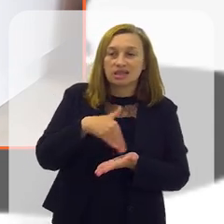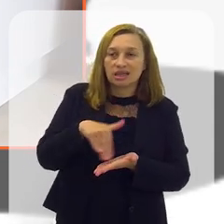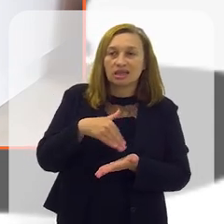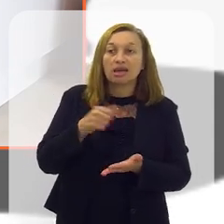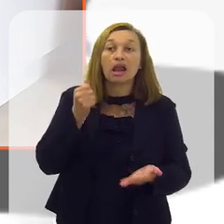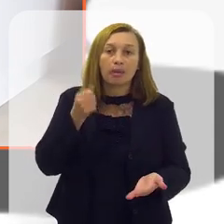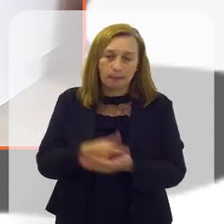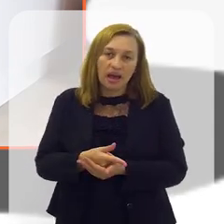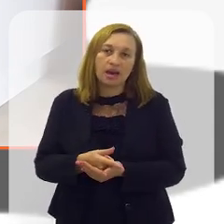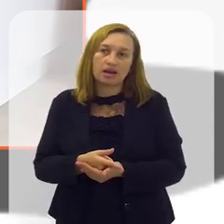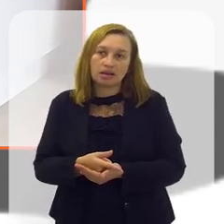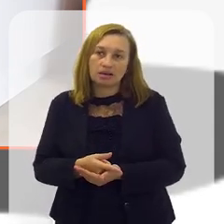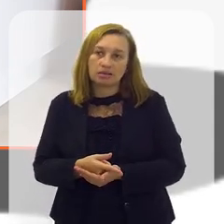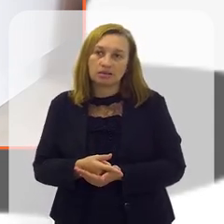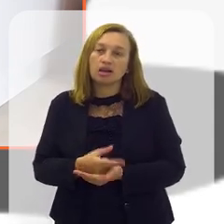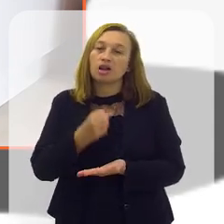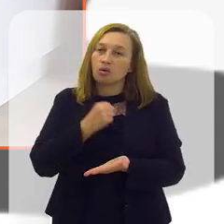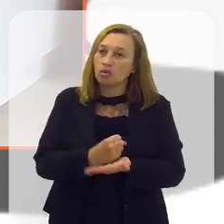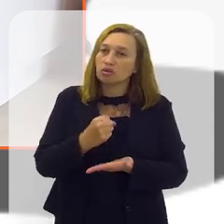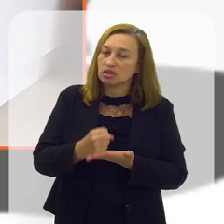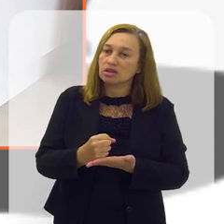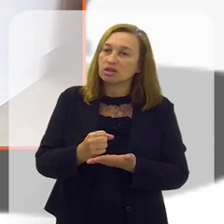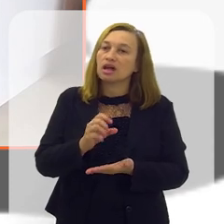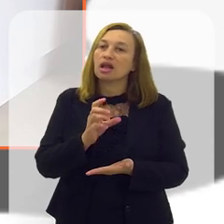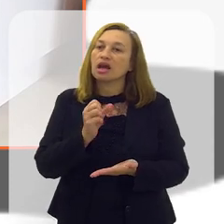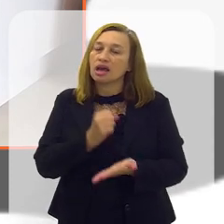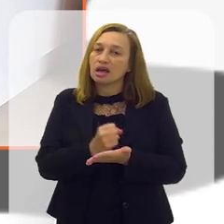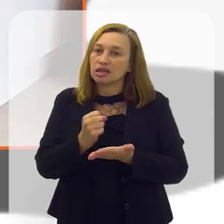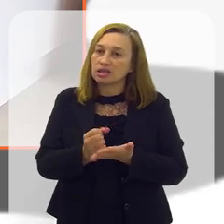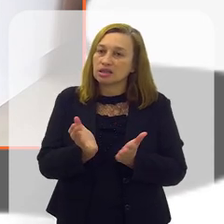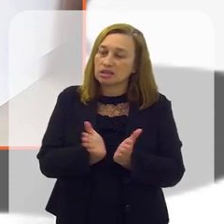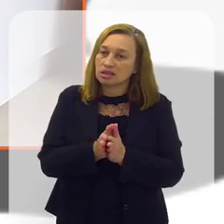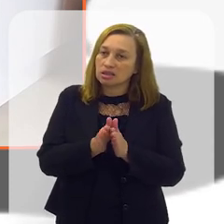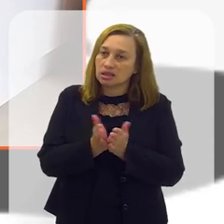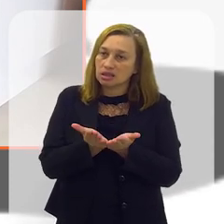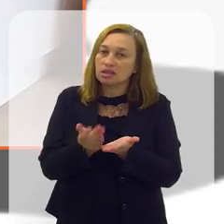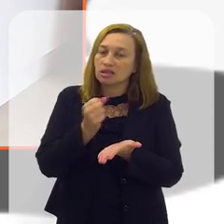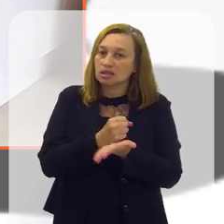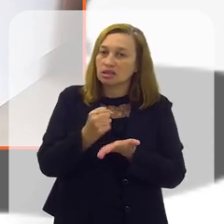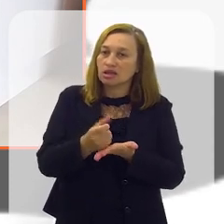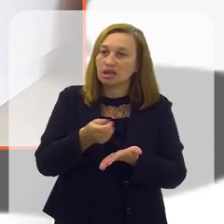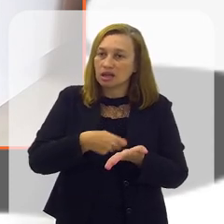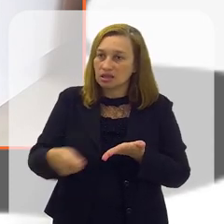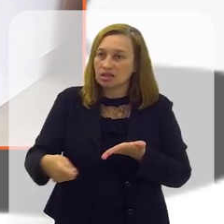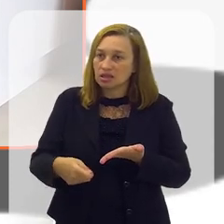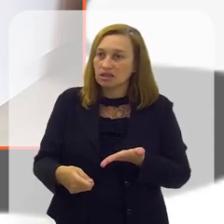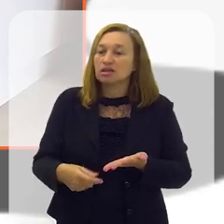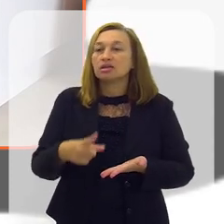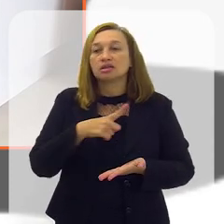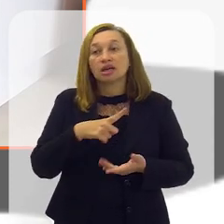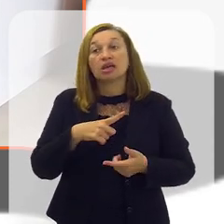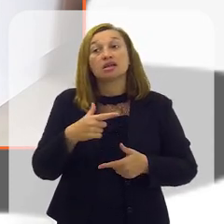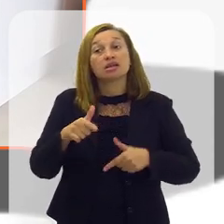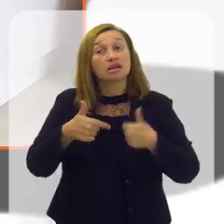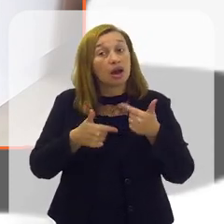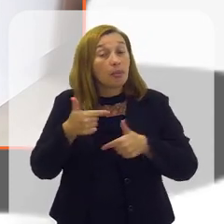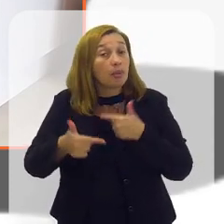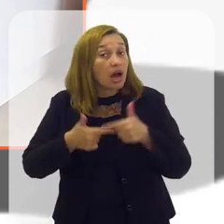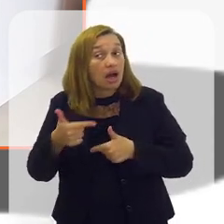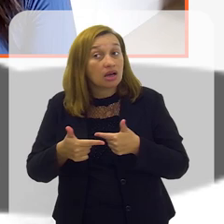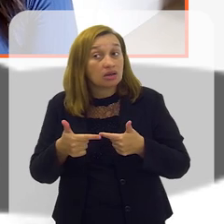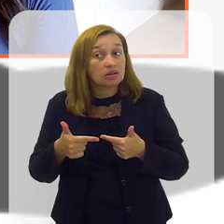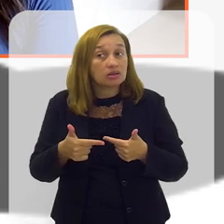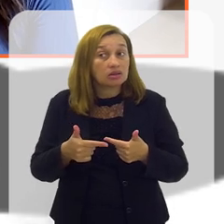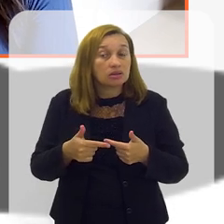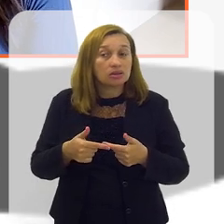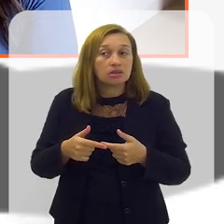Temos a secretária, ela é paga, ela é contratada, ela tem carteira assinada. Aí sim, porque existem